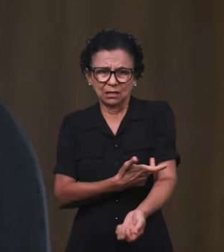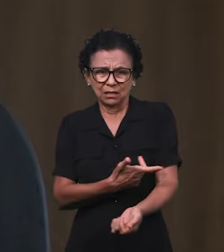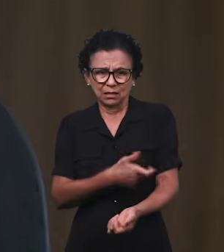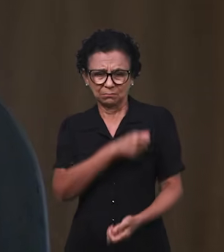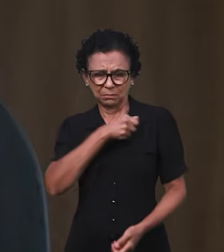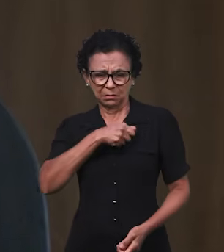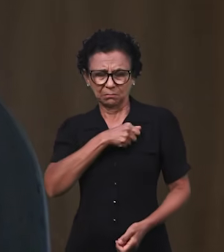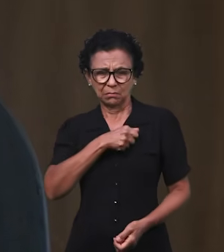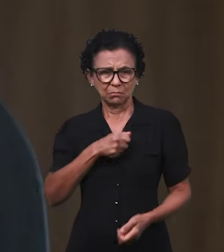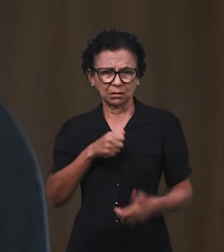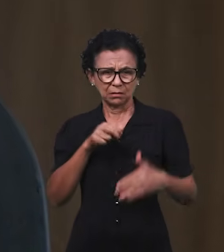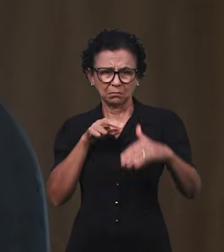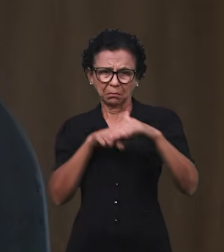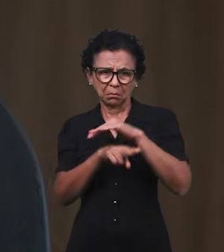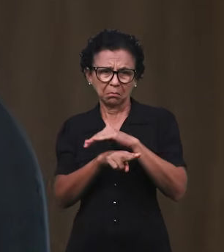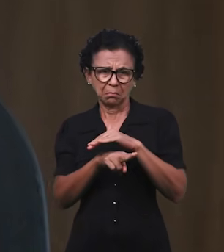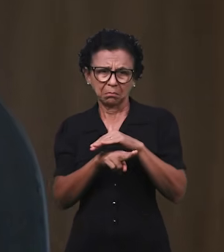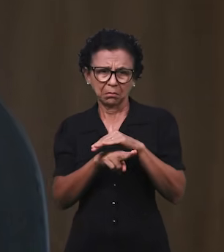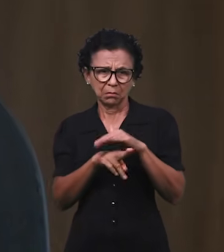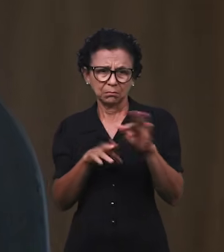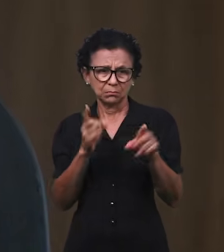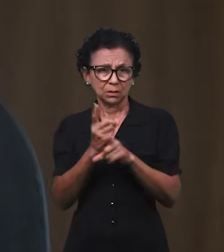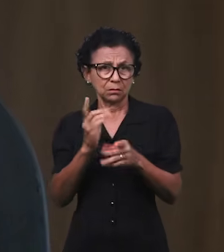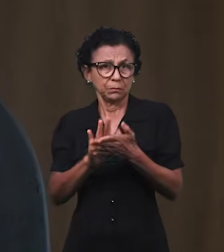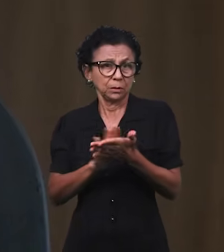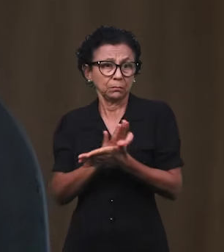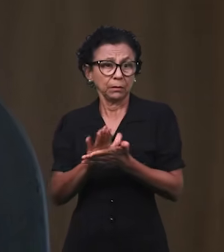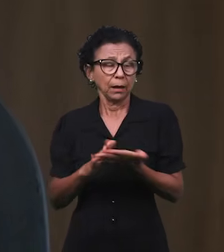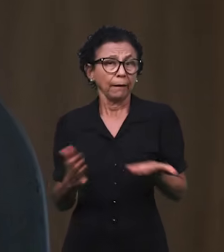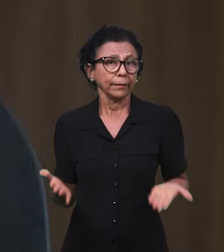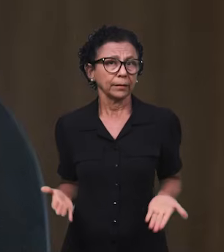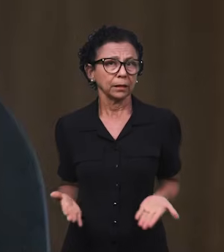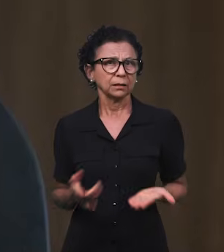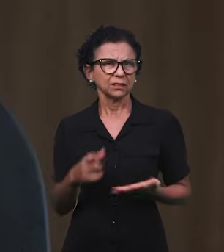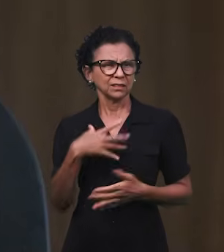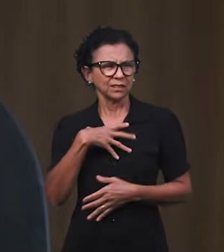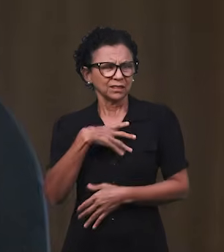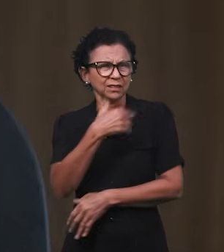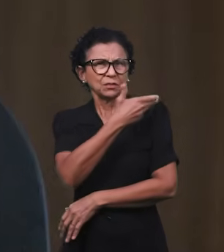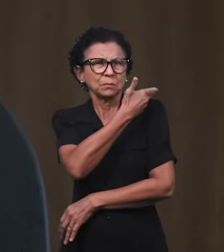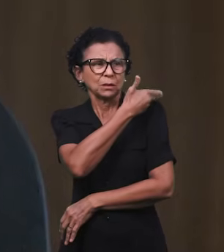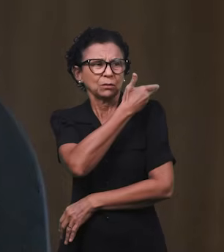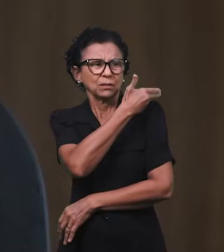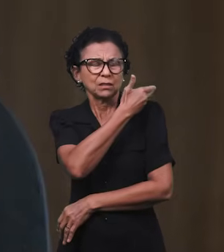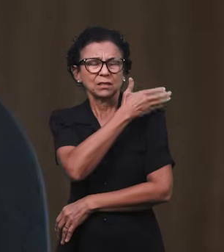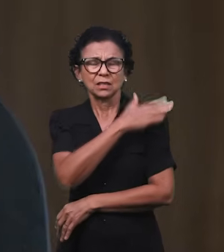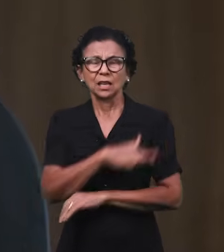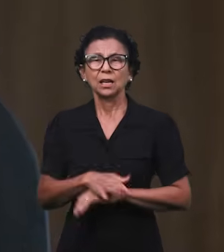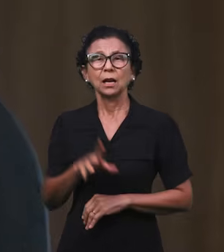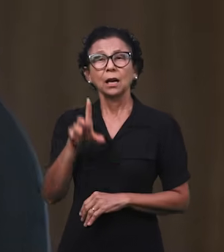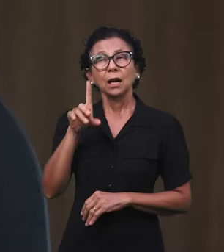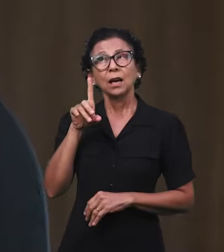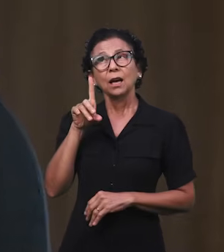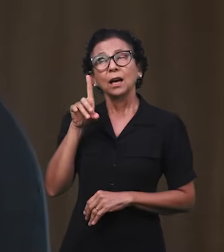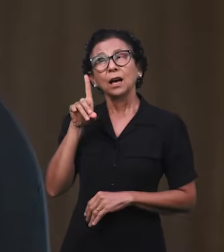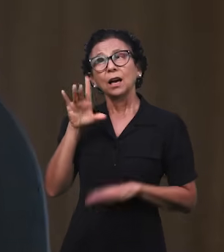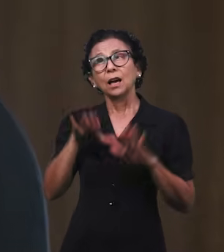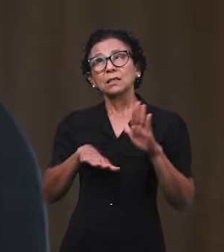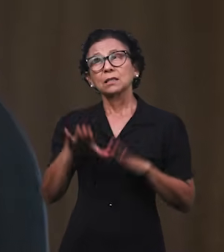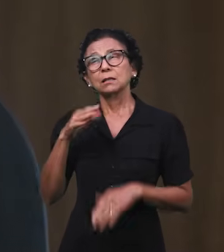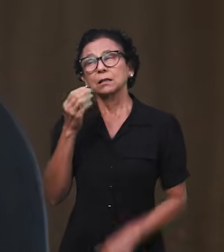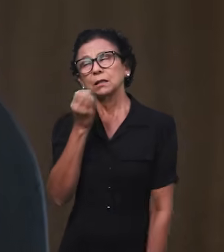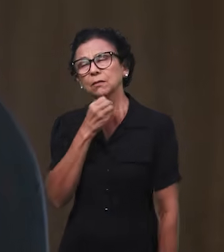se constata nada. E você sofre uma certa discriminação com isso. E um dia você está fraca